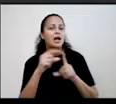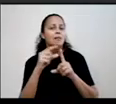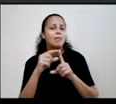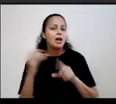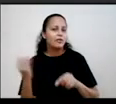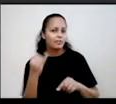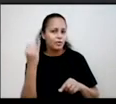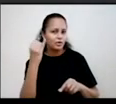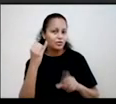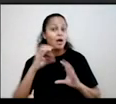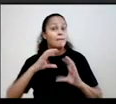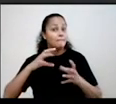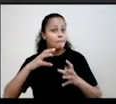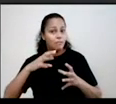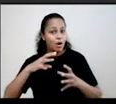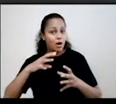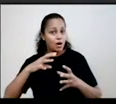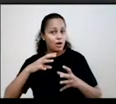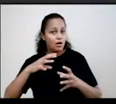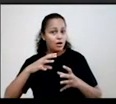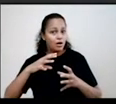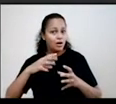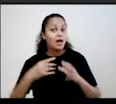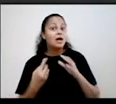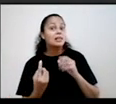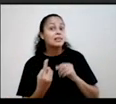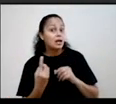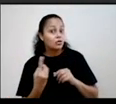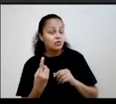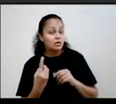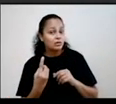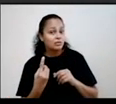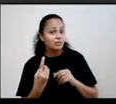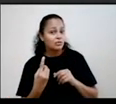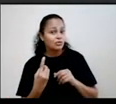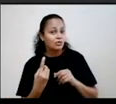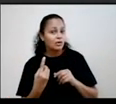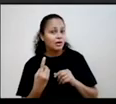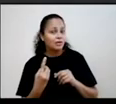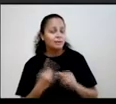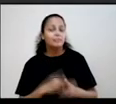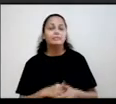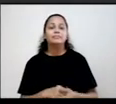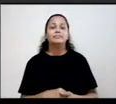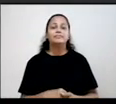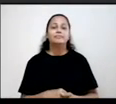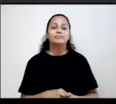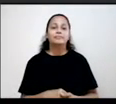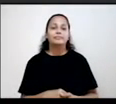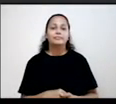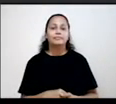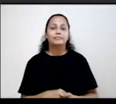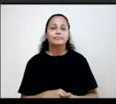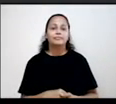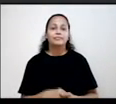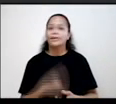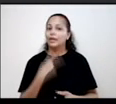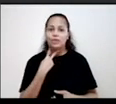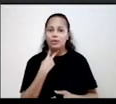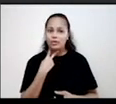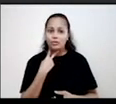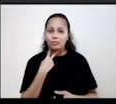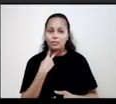mais importante é bola. Bola está no singular, então eu não posso falar que caíram do outro lado. Eu não vou